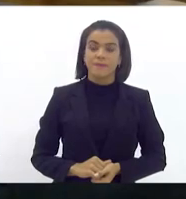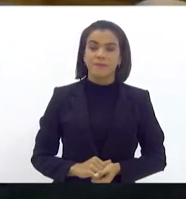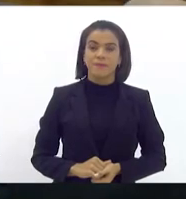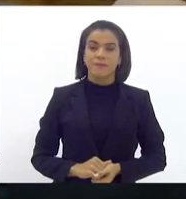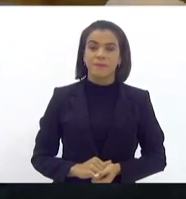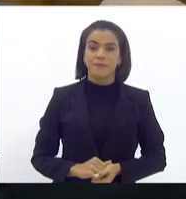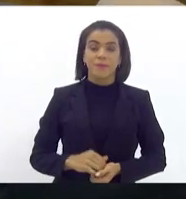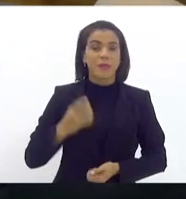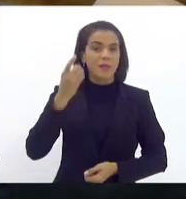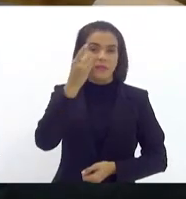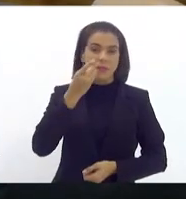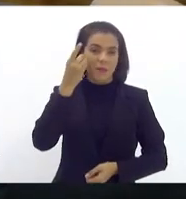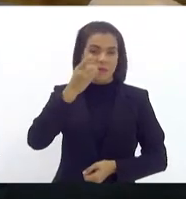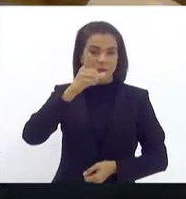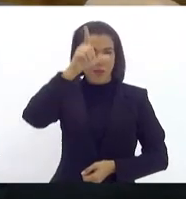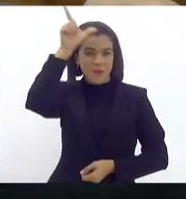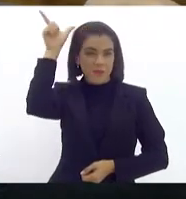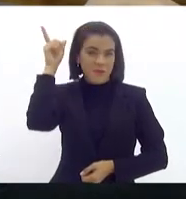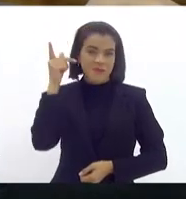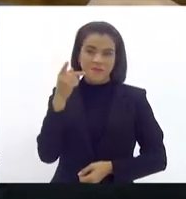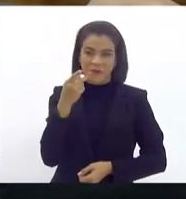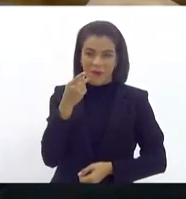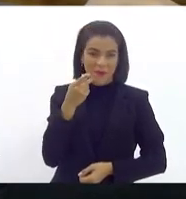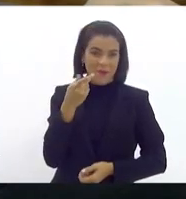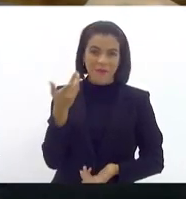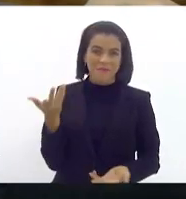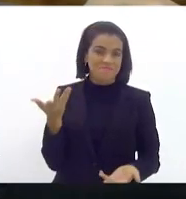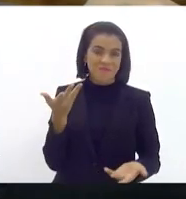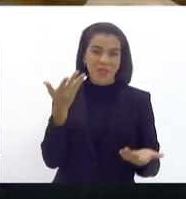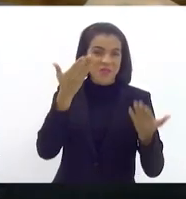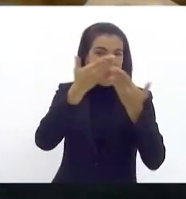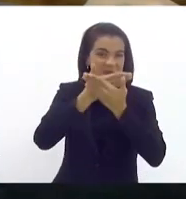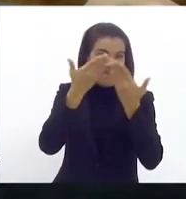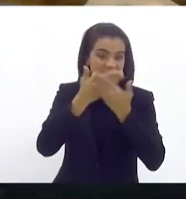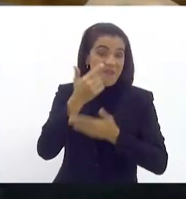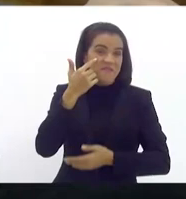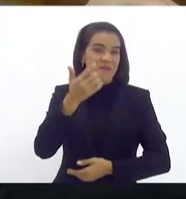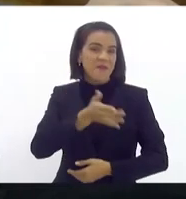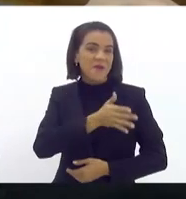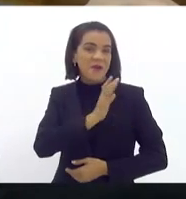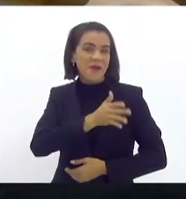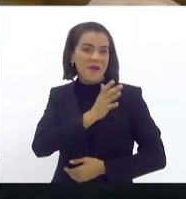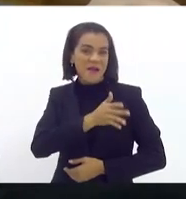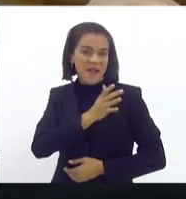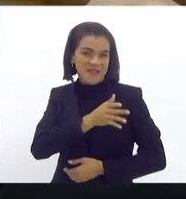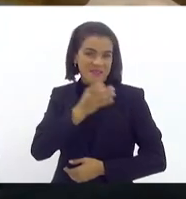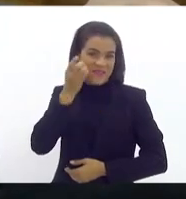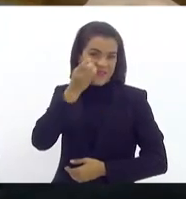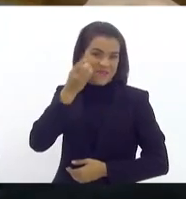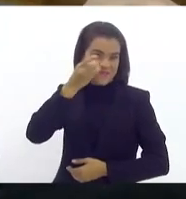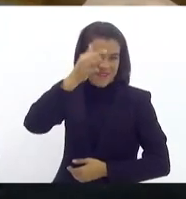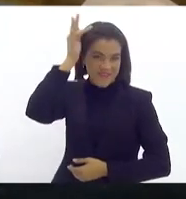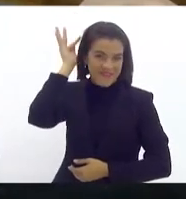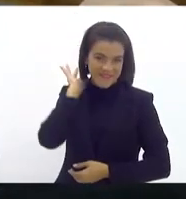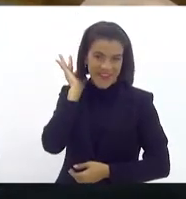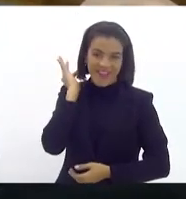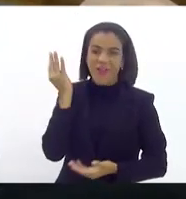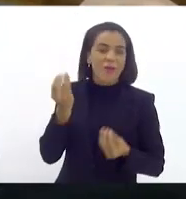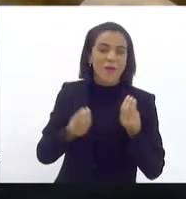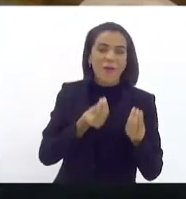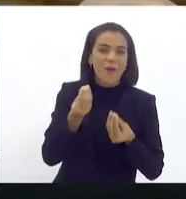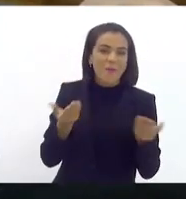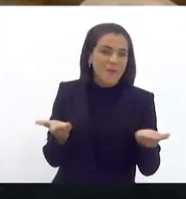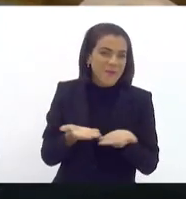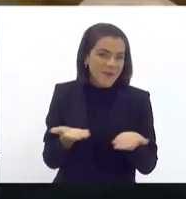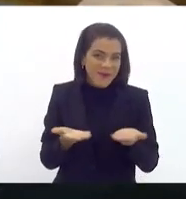Deputado Luiz Paulo sempre atento, né? Ia passar batido aqui. Vamos ver como é que está o coração do deputado Fred hoje. Ah, esse coração está... Depois do